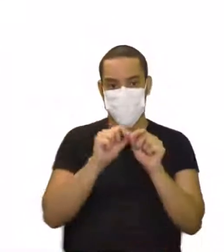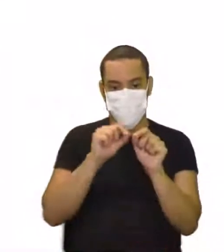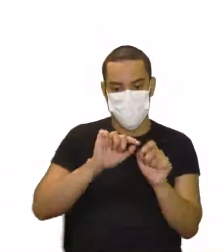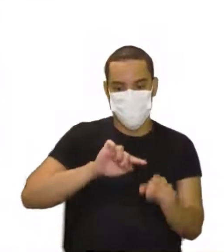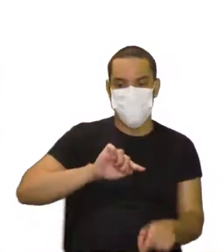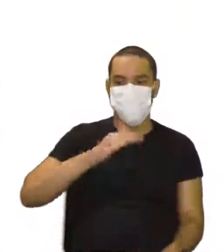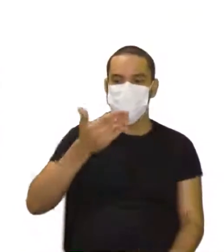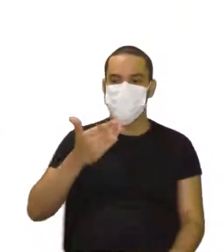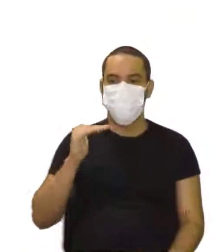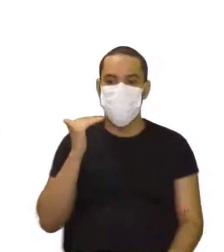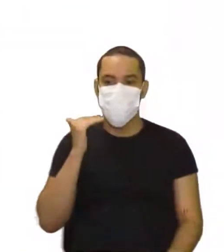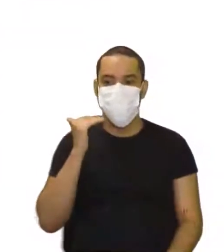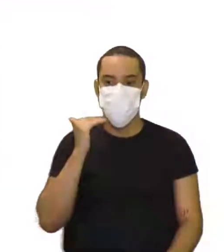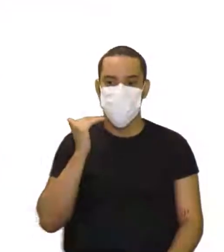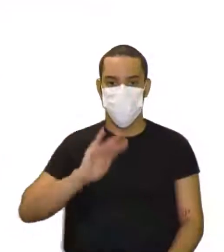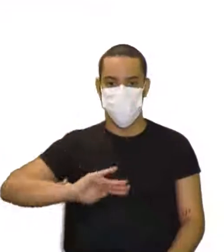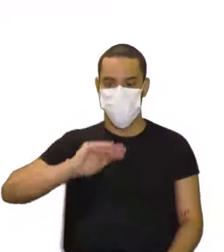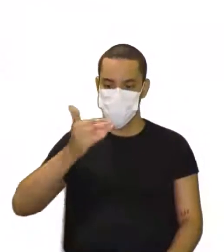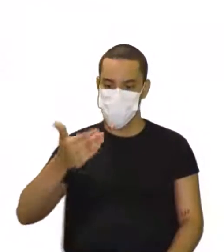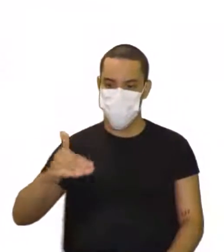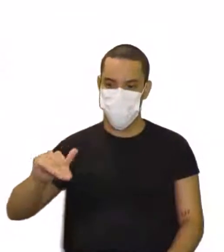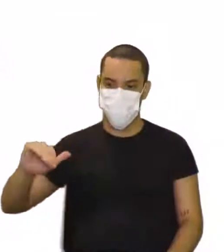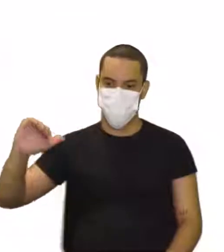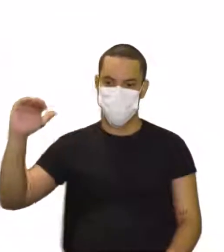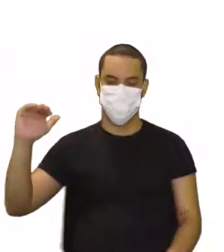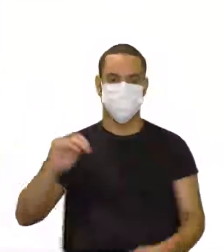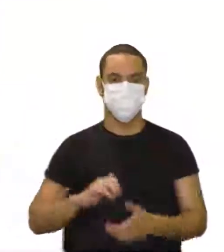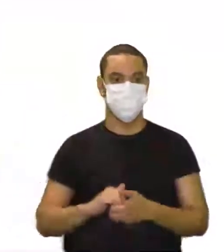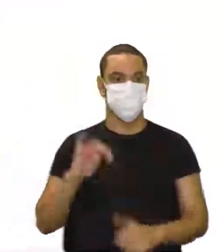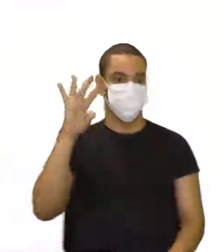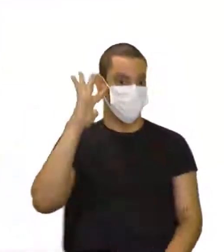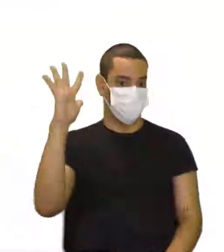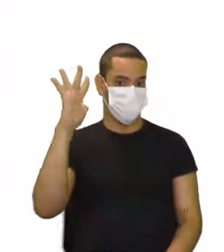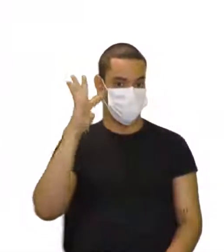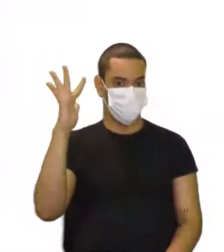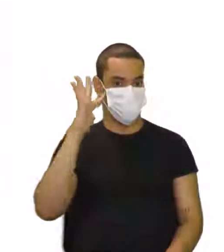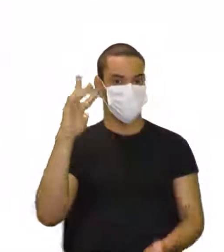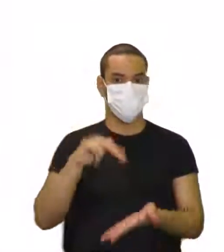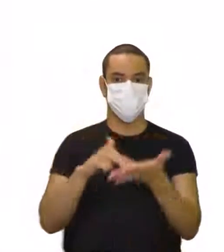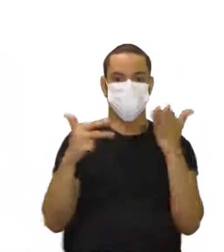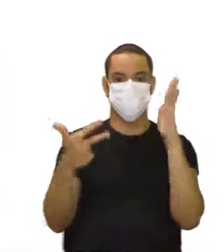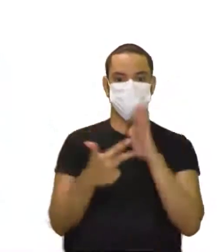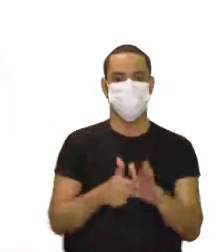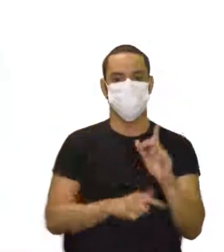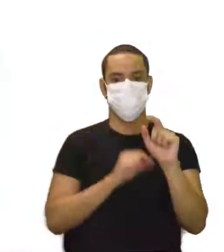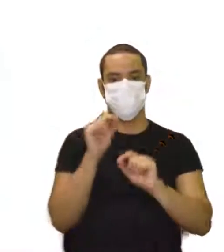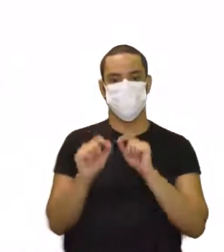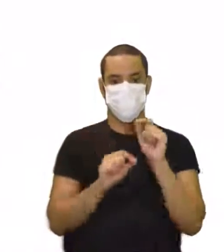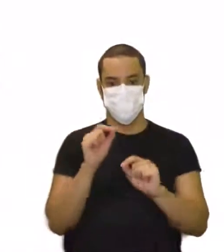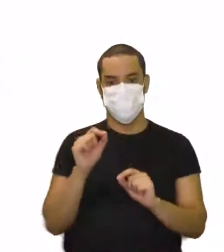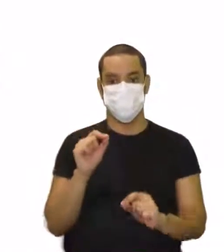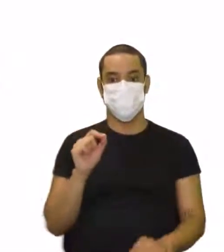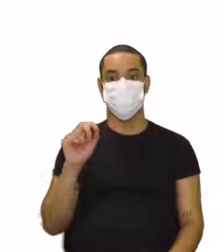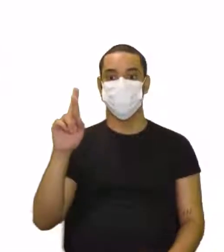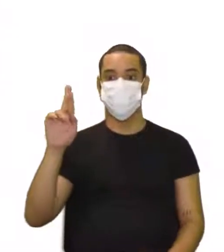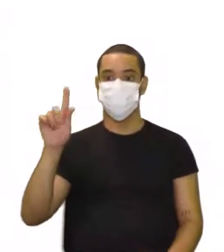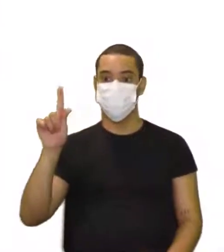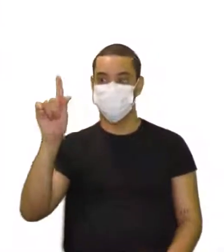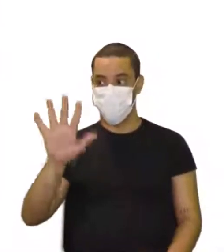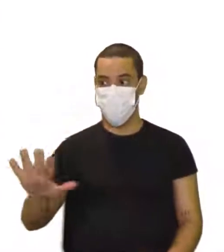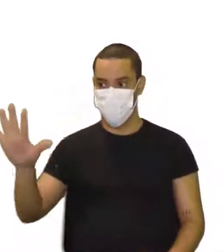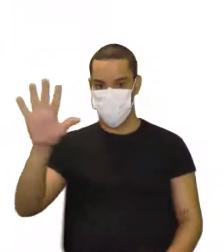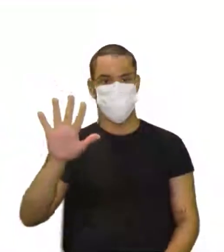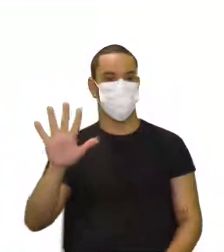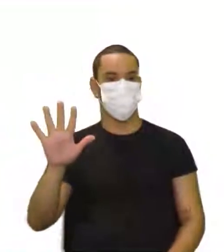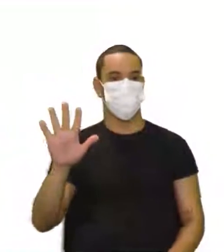movimento. A teoria da relatividade geral é uma generalização da teoria da relatividade restrita que foi falado,